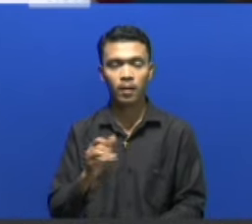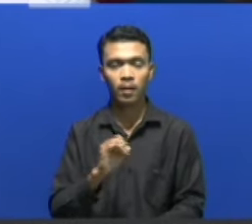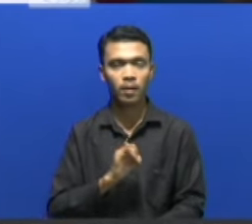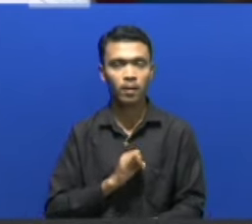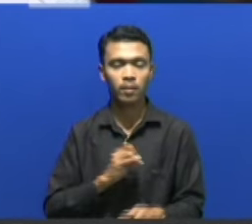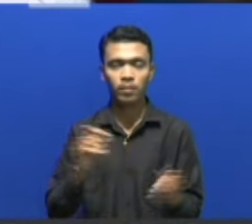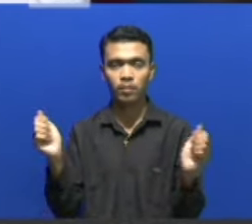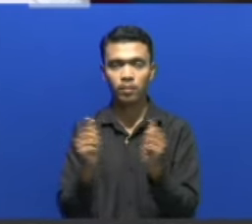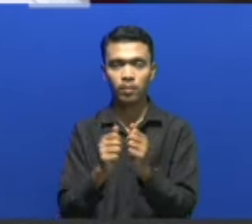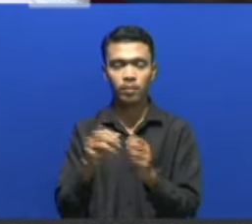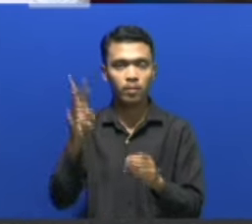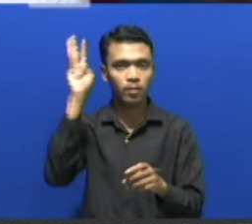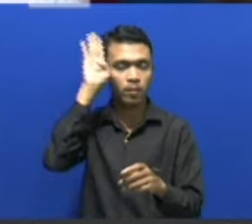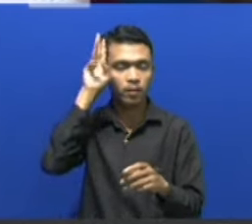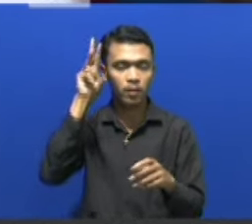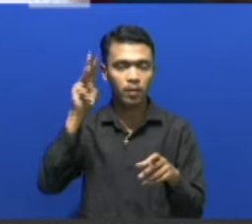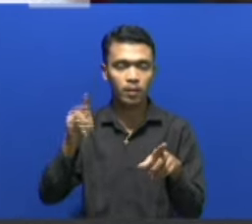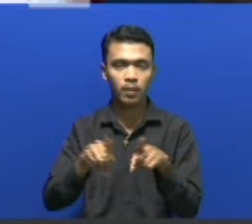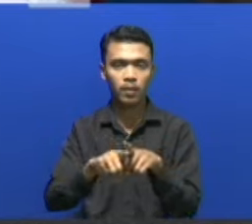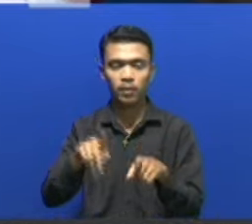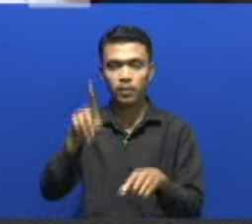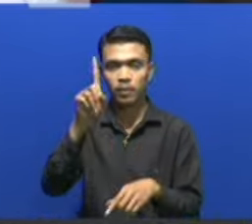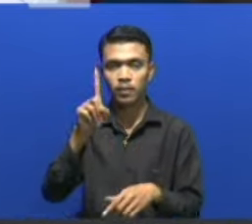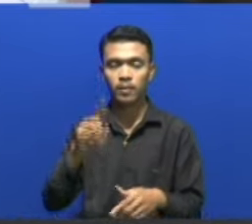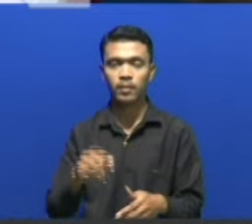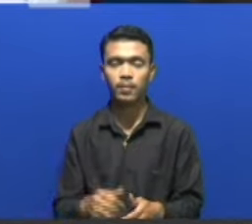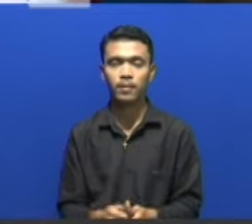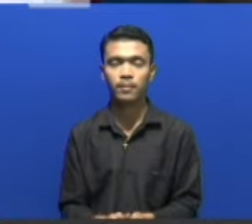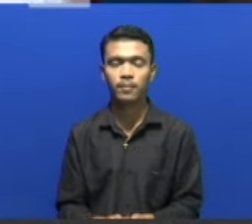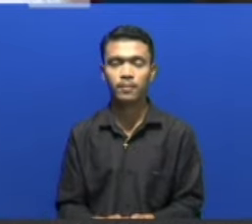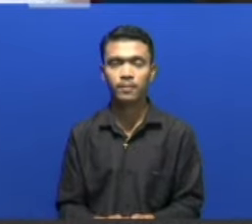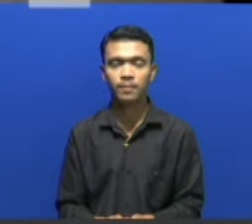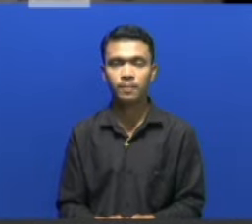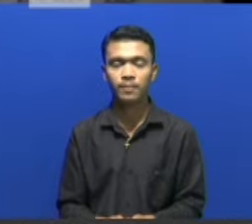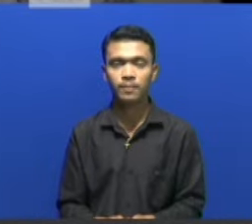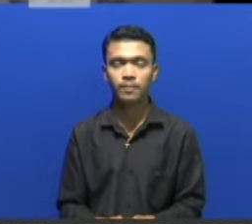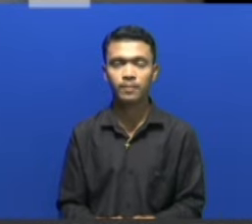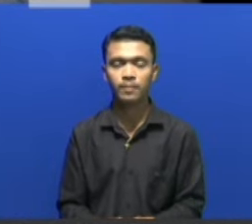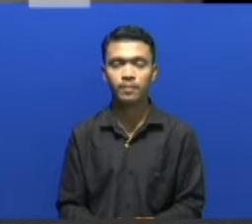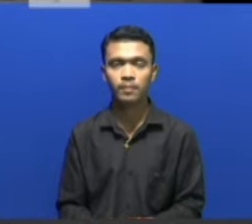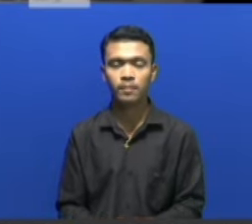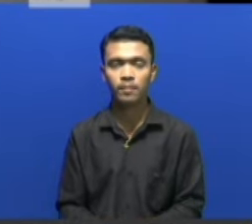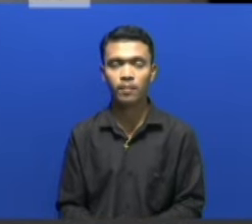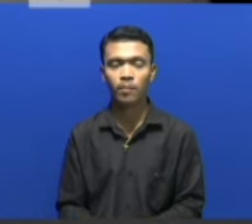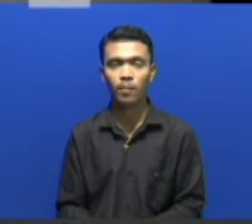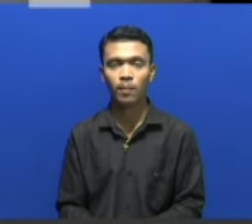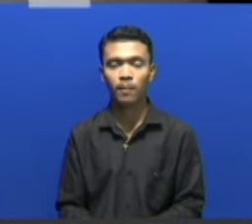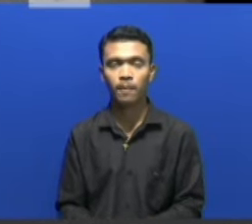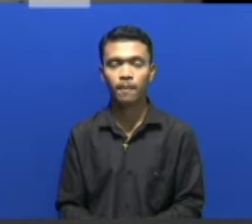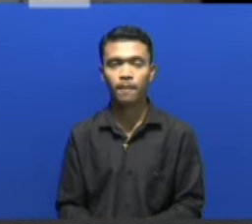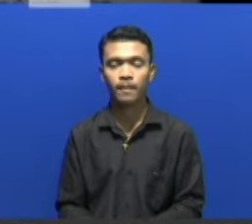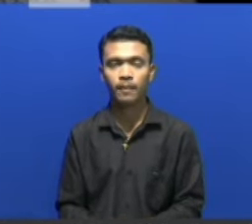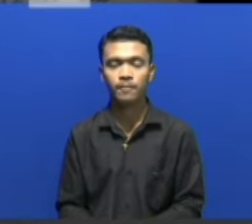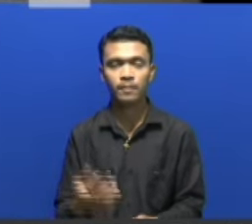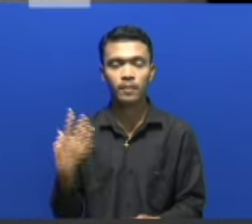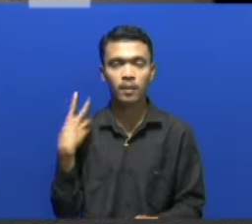nida. Benaran Adlinu Almeida nia biasa bolni atotu. Am nara halo